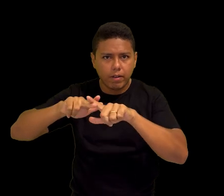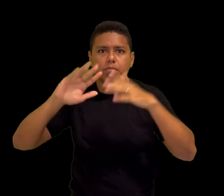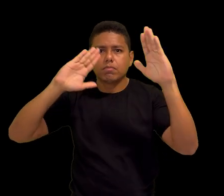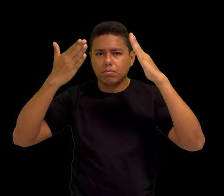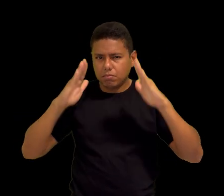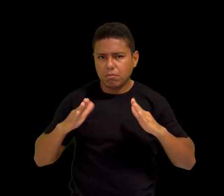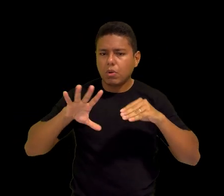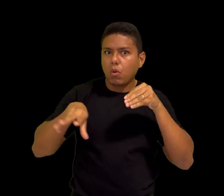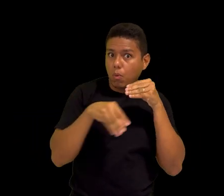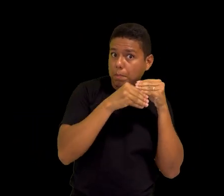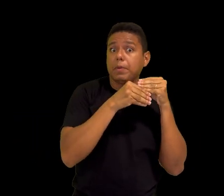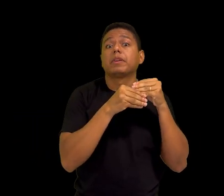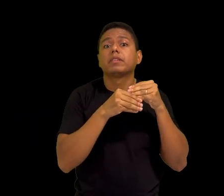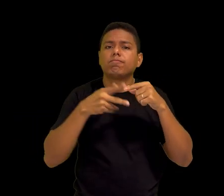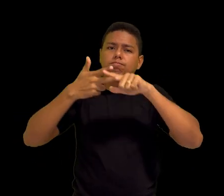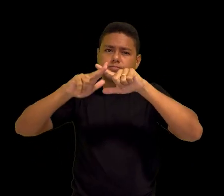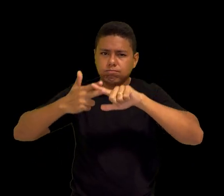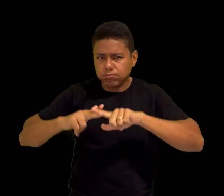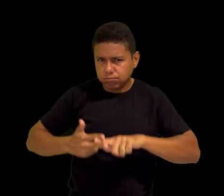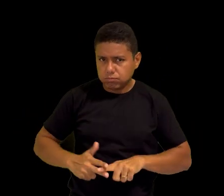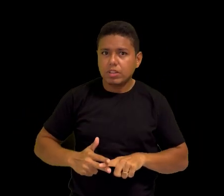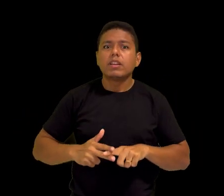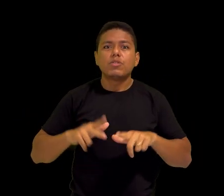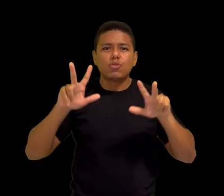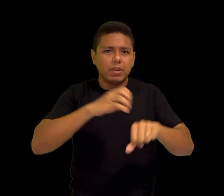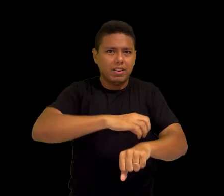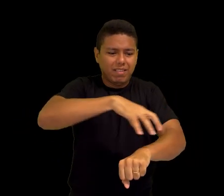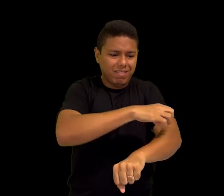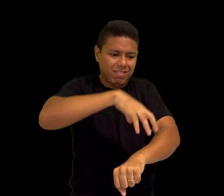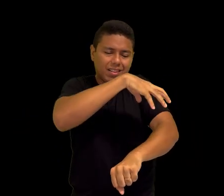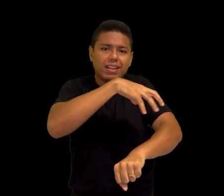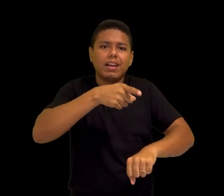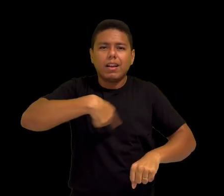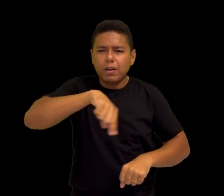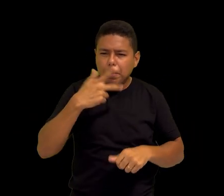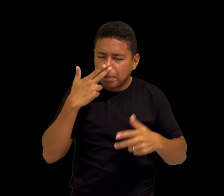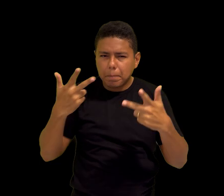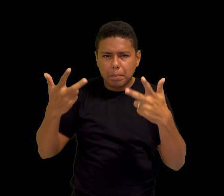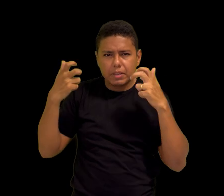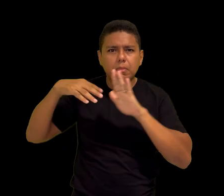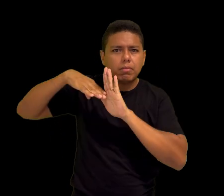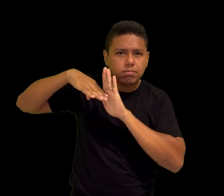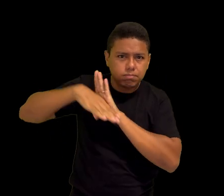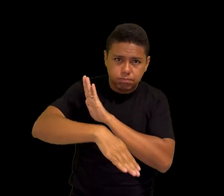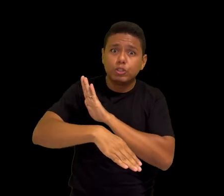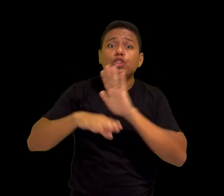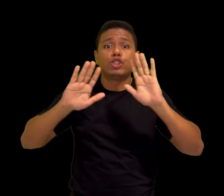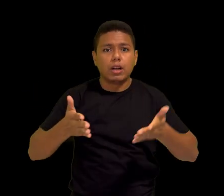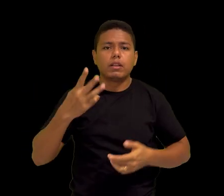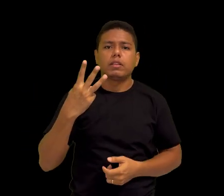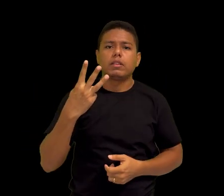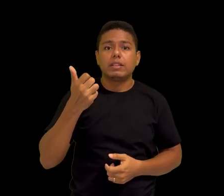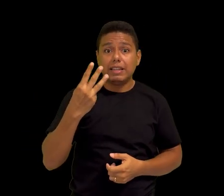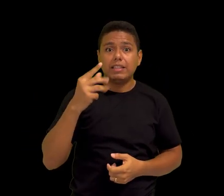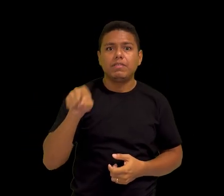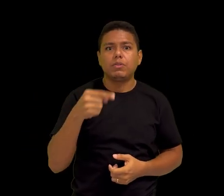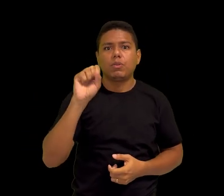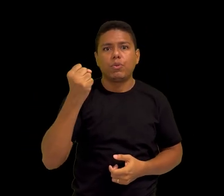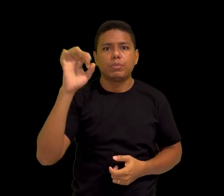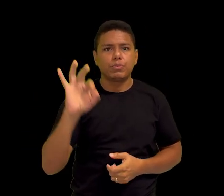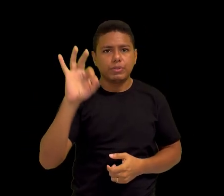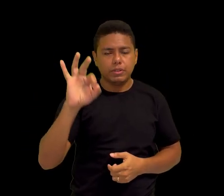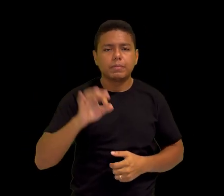análises complementares, corrigindo para a inflamação, essa prevalência caiu, né, a estimativa caiu para